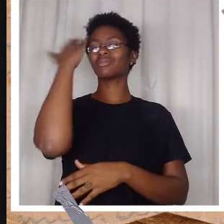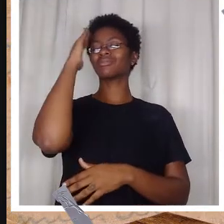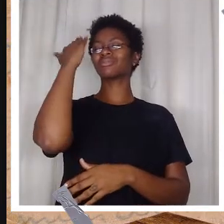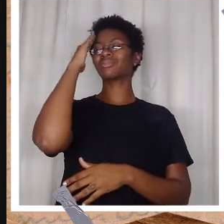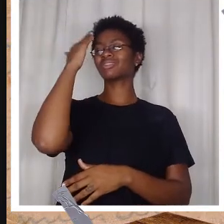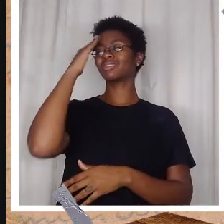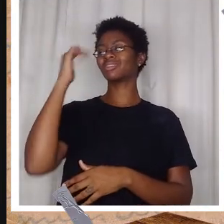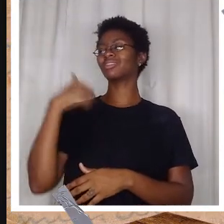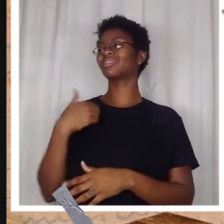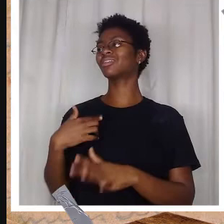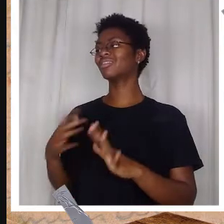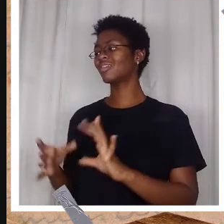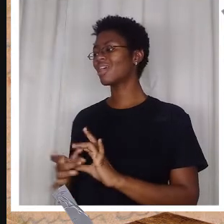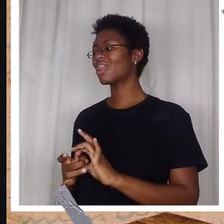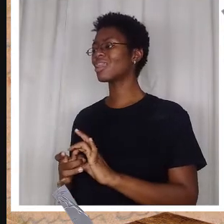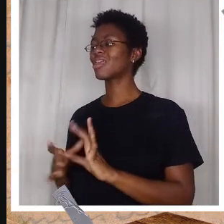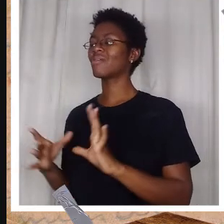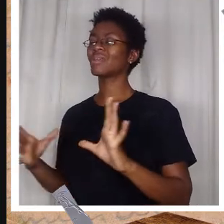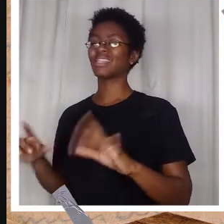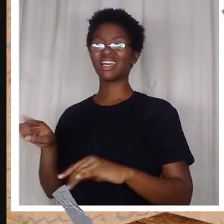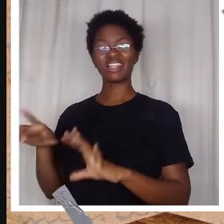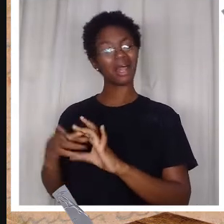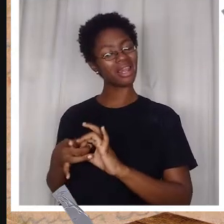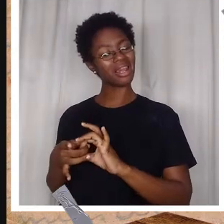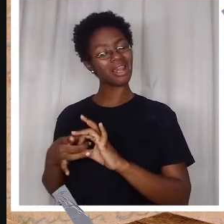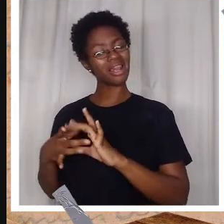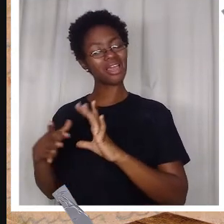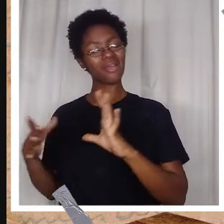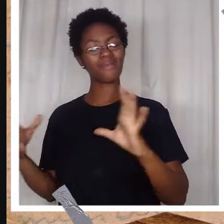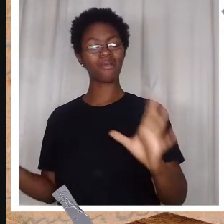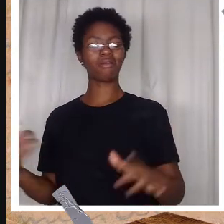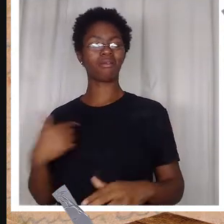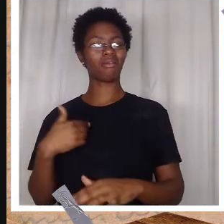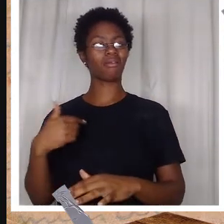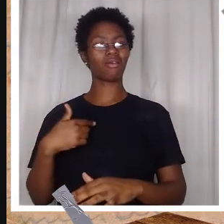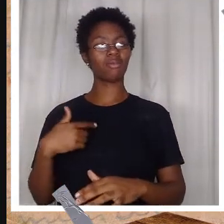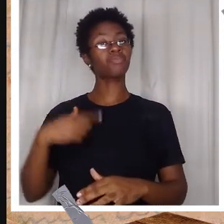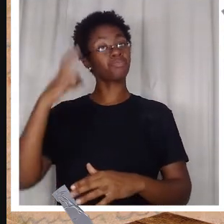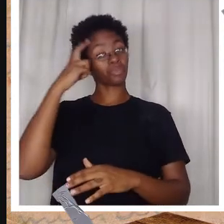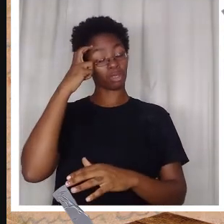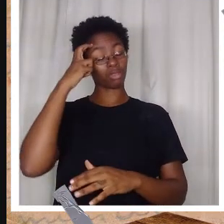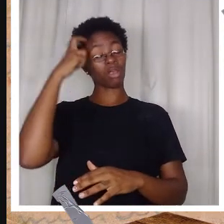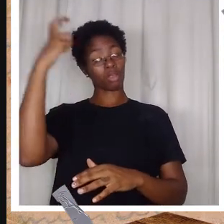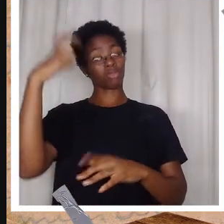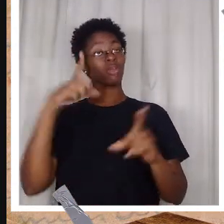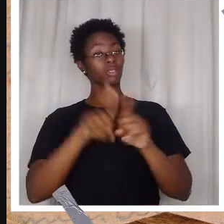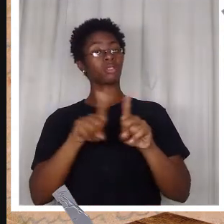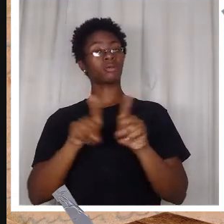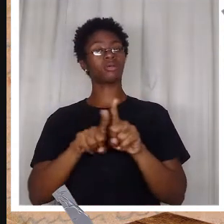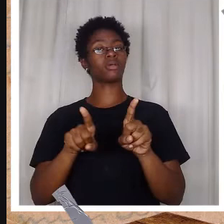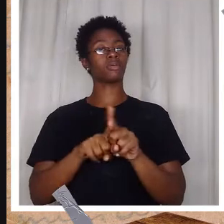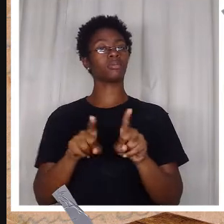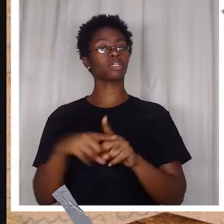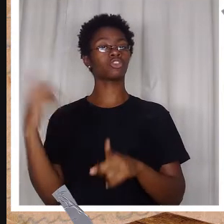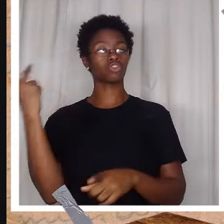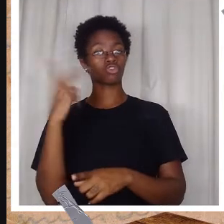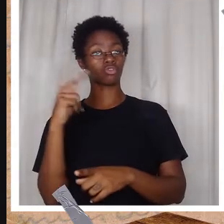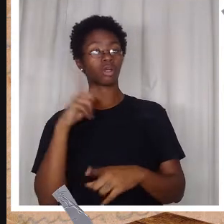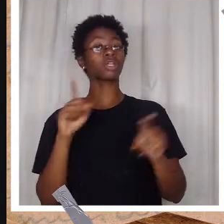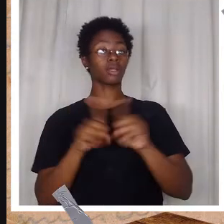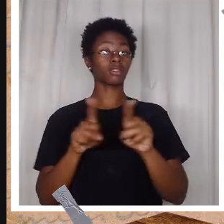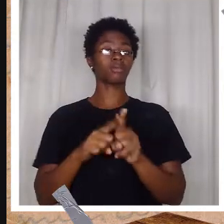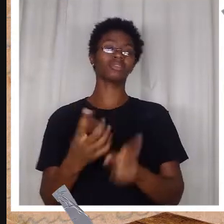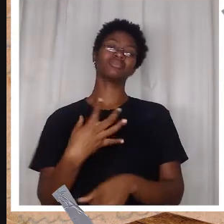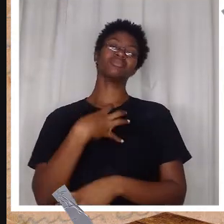tinha autorização da Vera, essa autorização tanto intelectual quanto histórica, mas